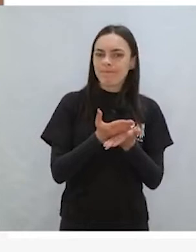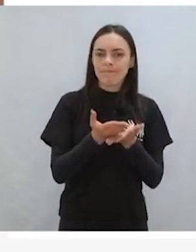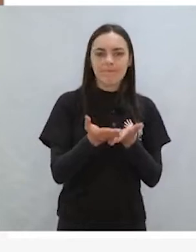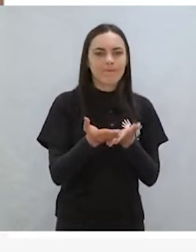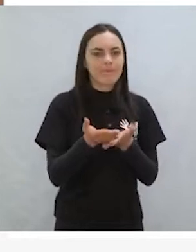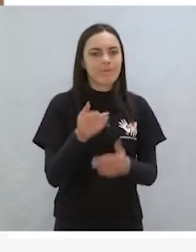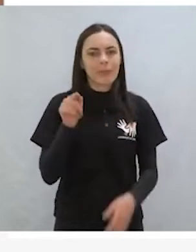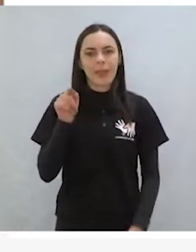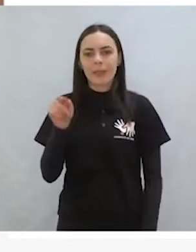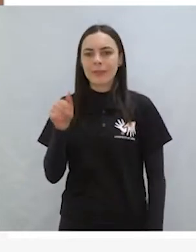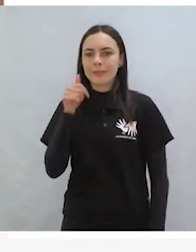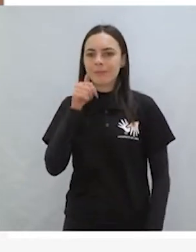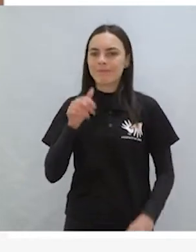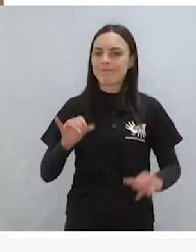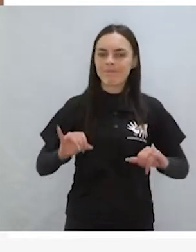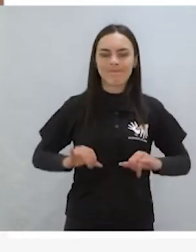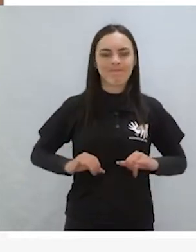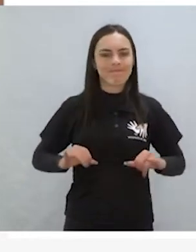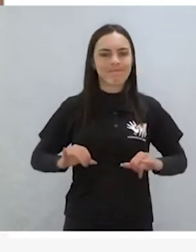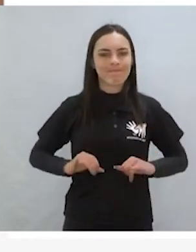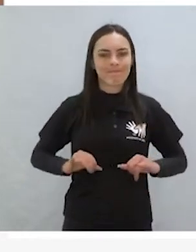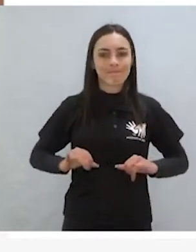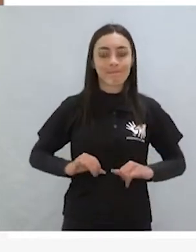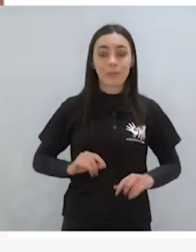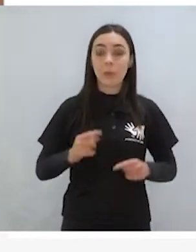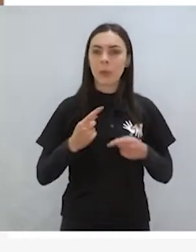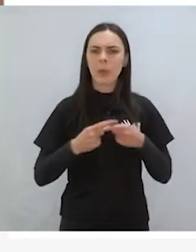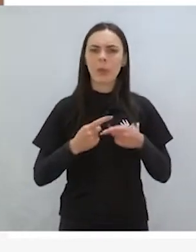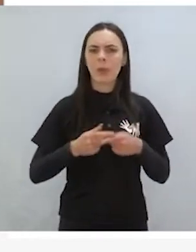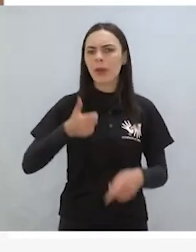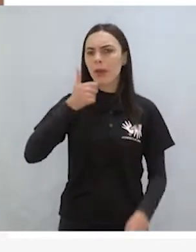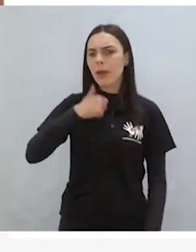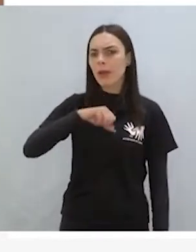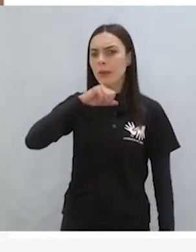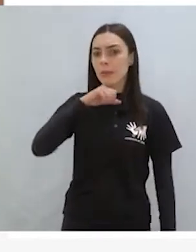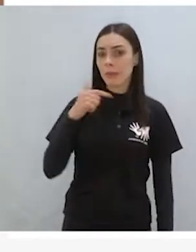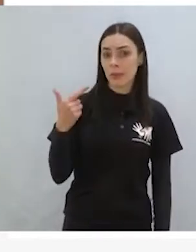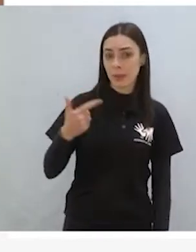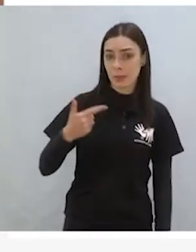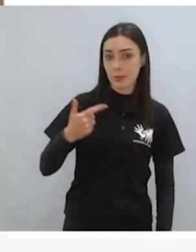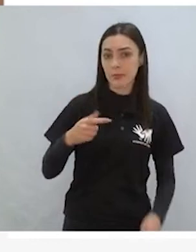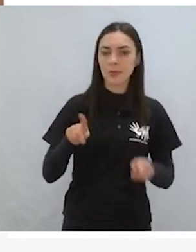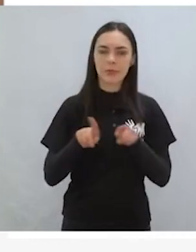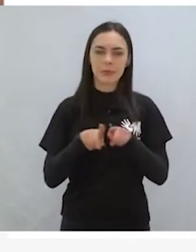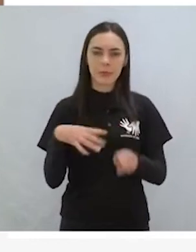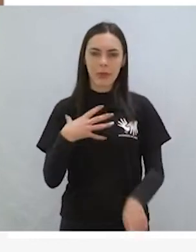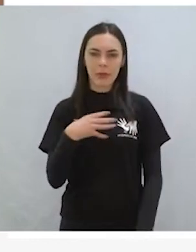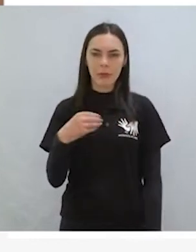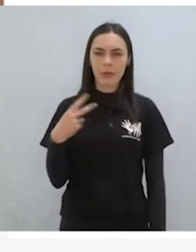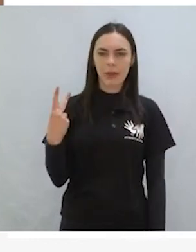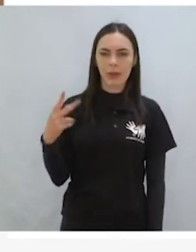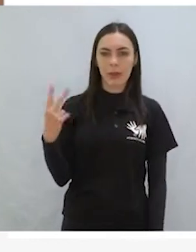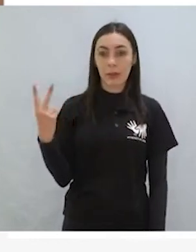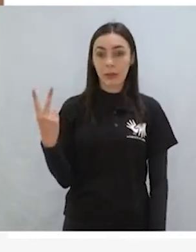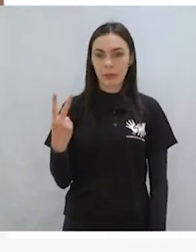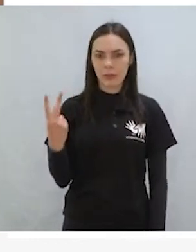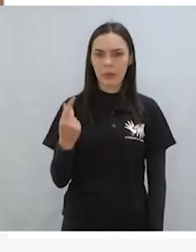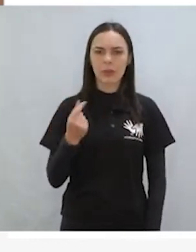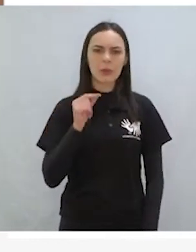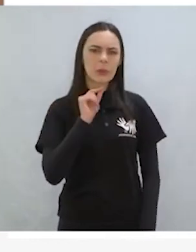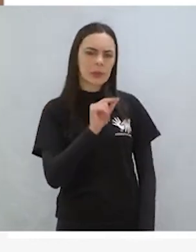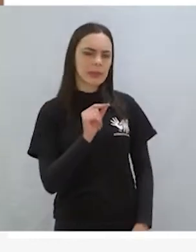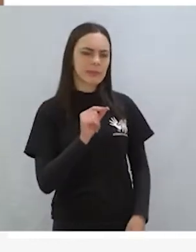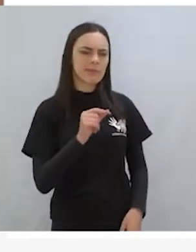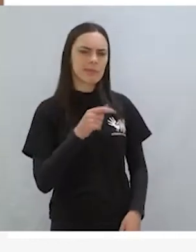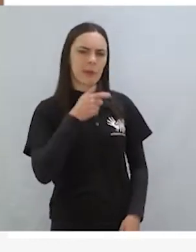o começo dos sofrimentos da moça. É que a madrasta e suas duas filhas passaram